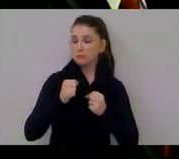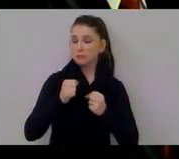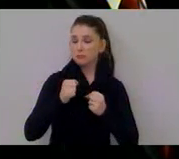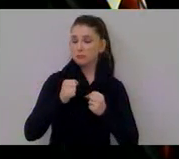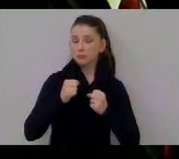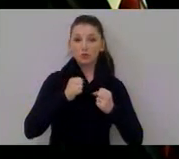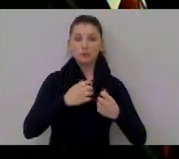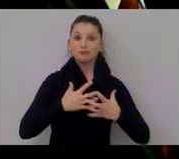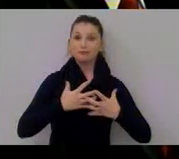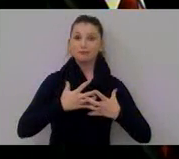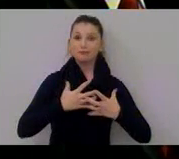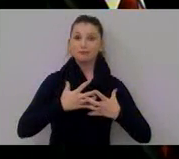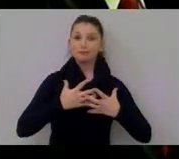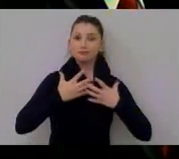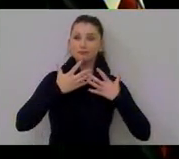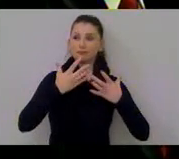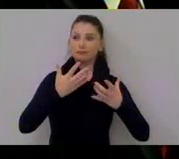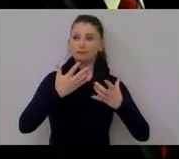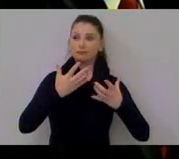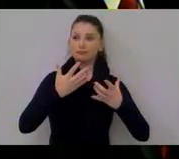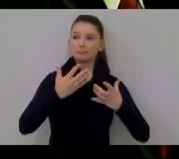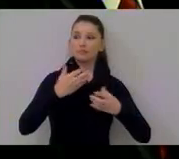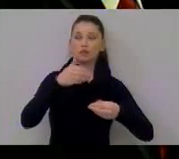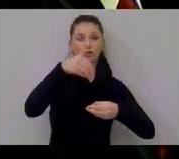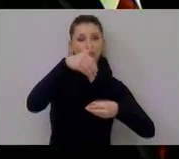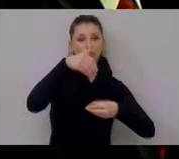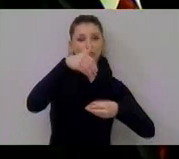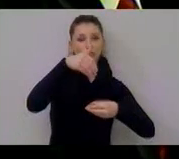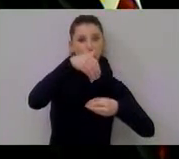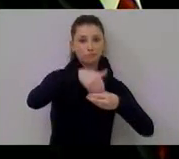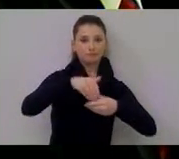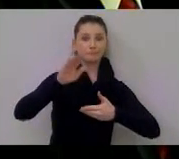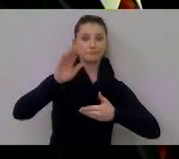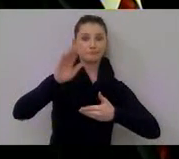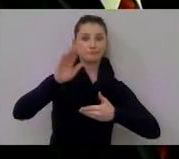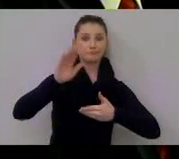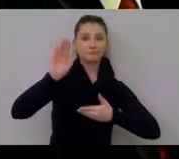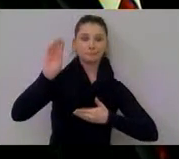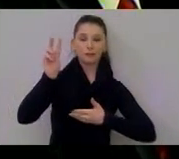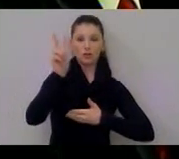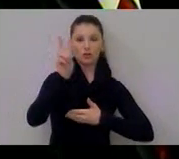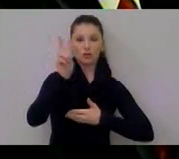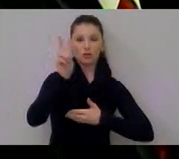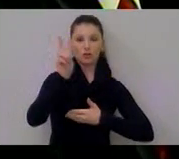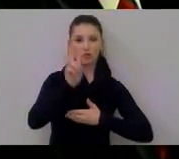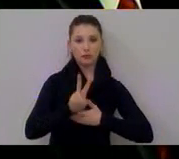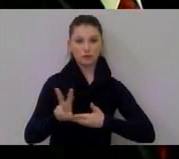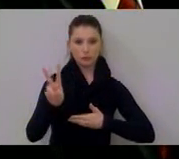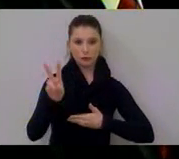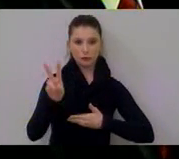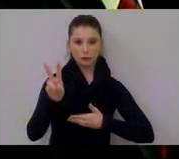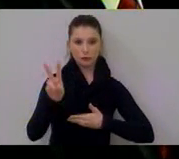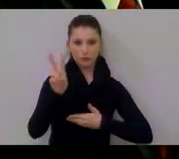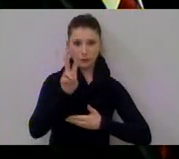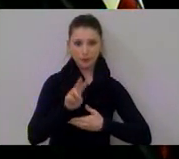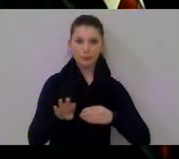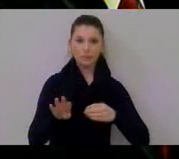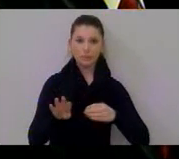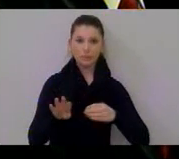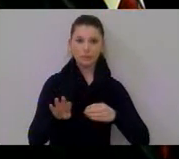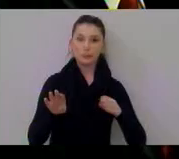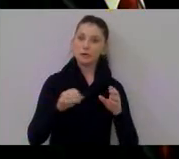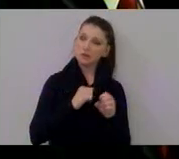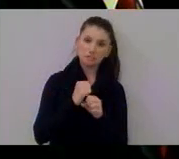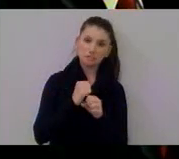para vocês três aqui na frente, vejo o potencial do Emerson e vejo